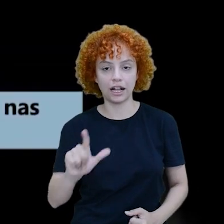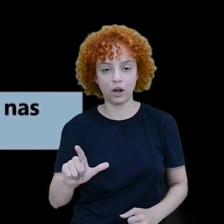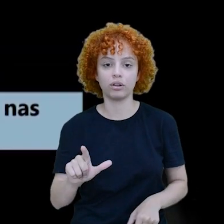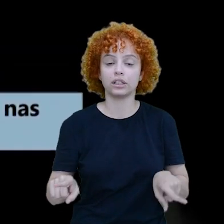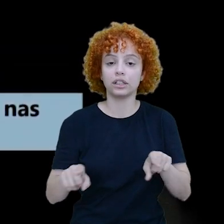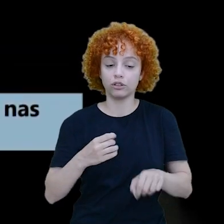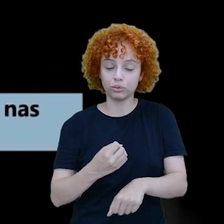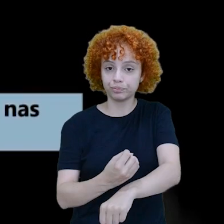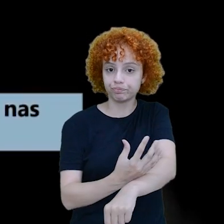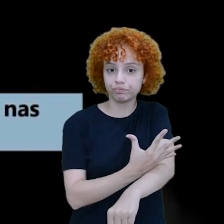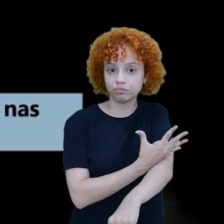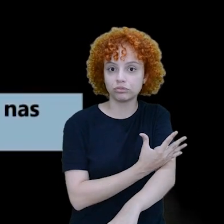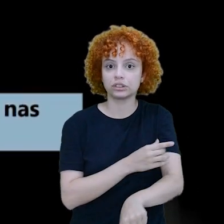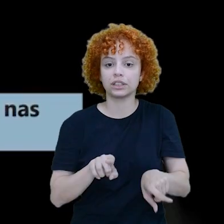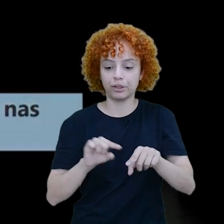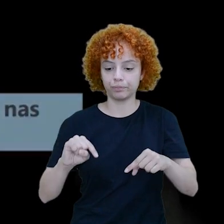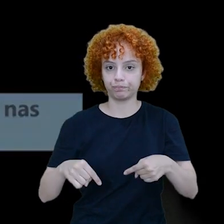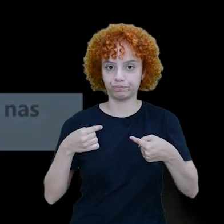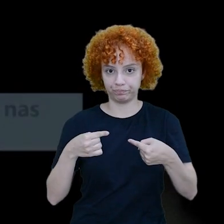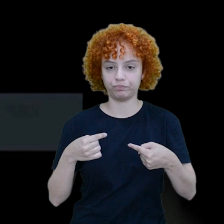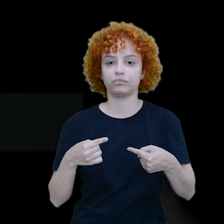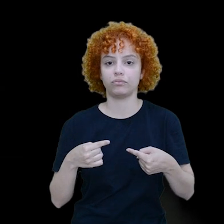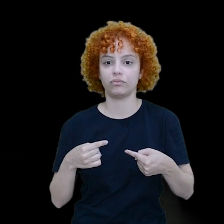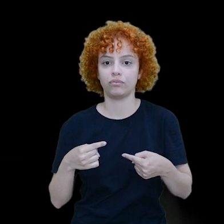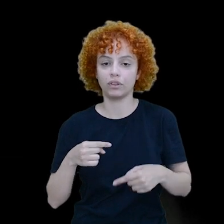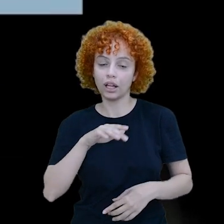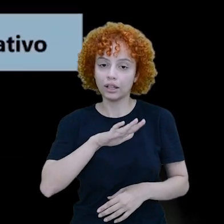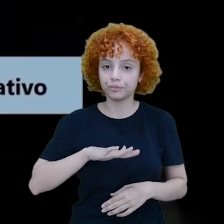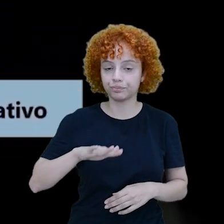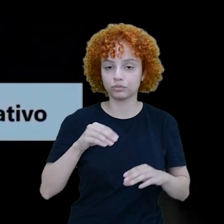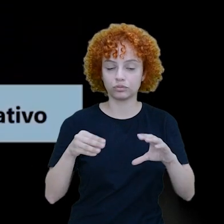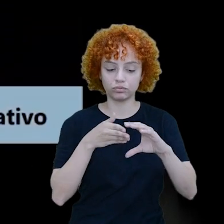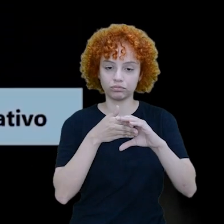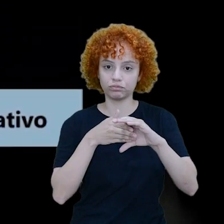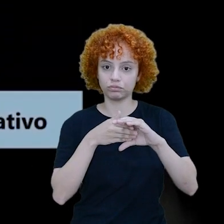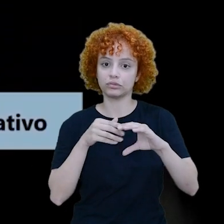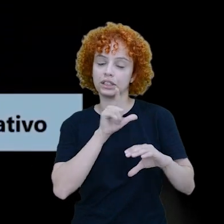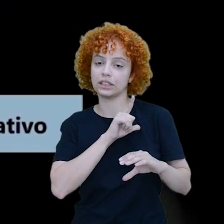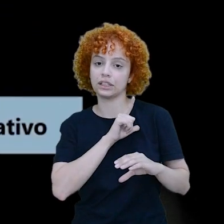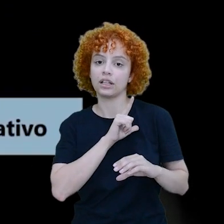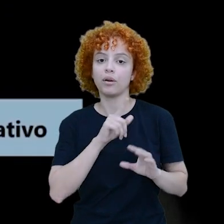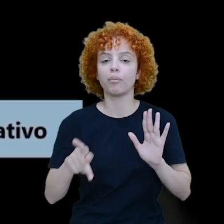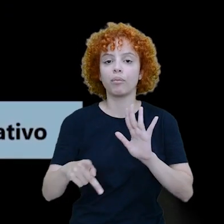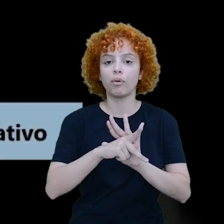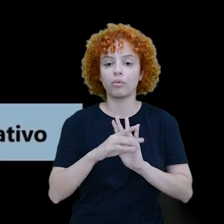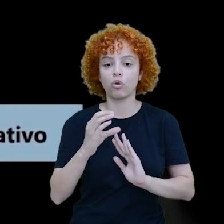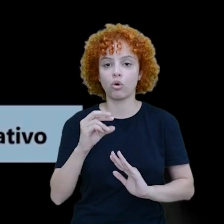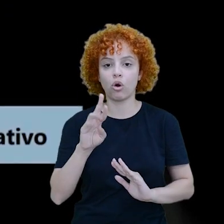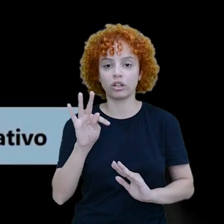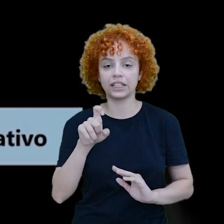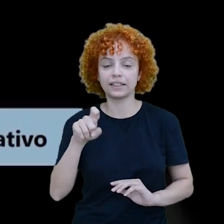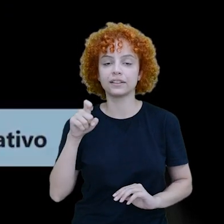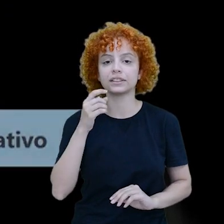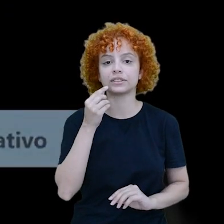nas funções emocionais e motivacionais. A sua região intermediária abriga o córtex